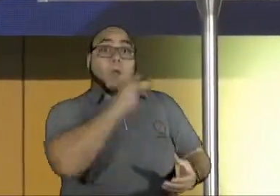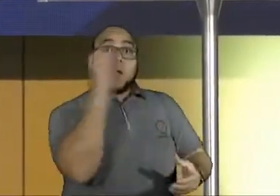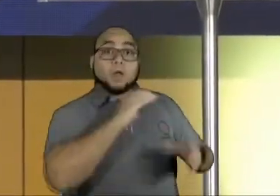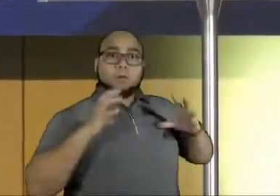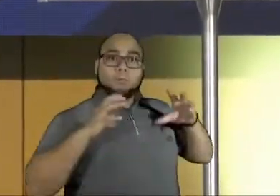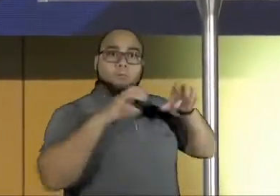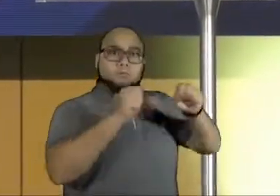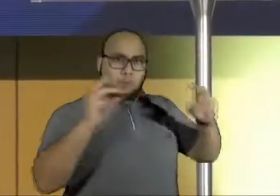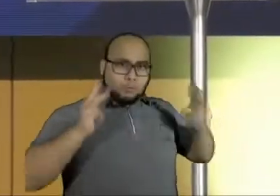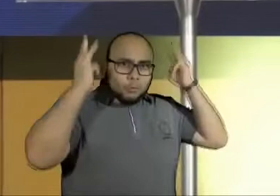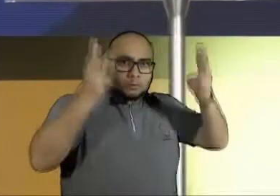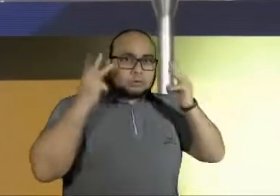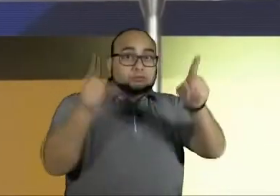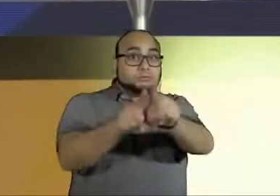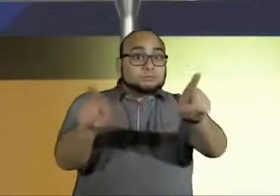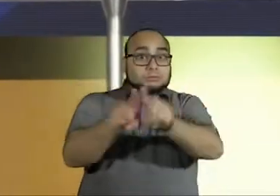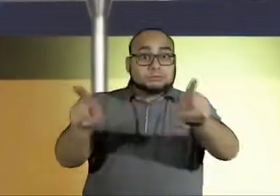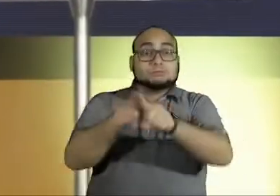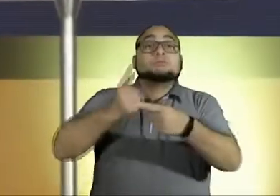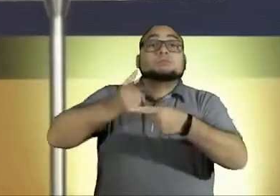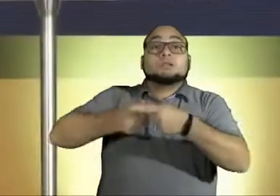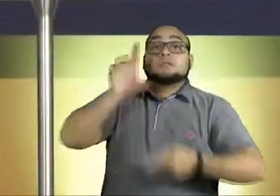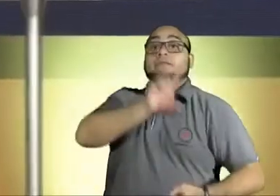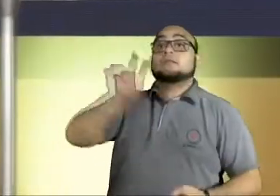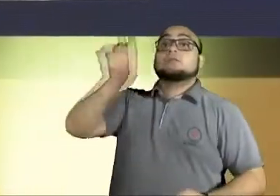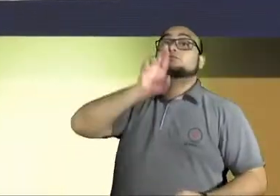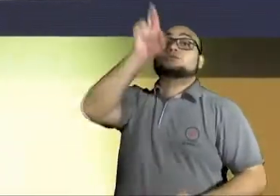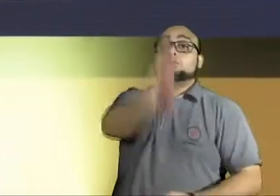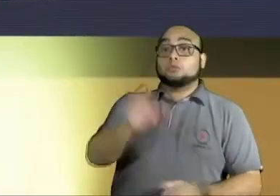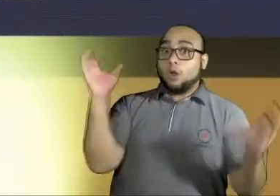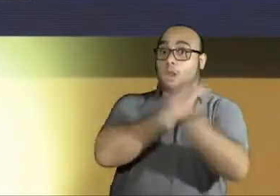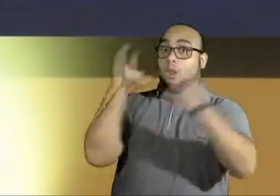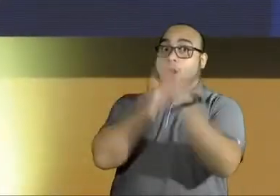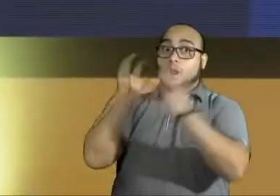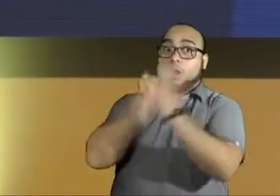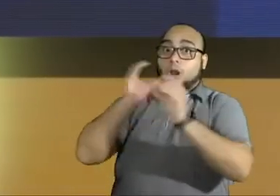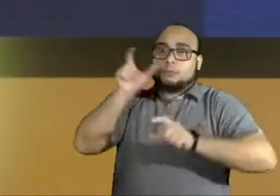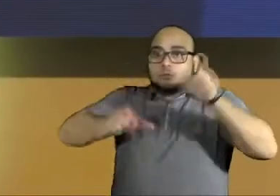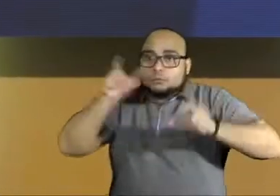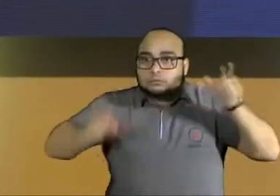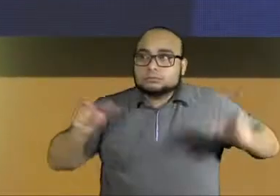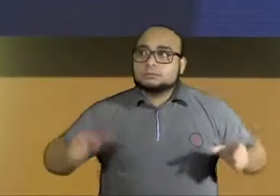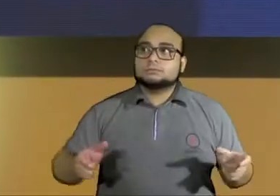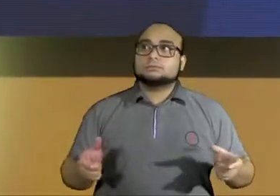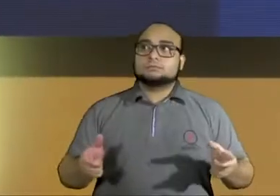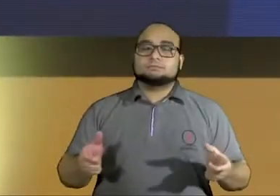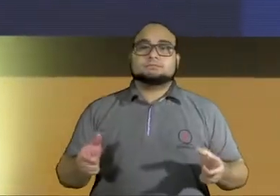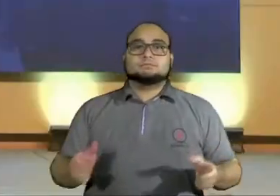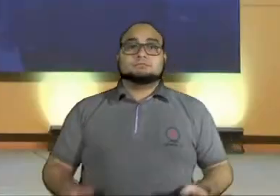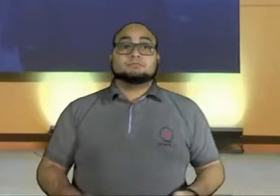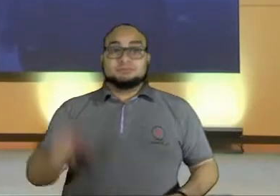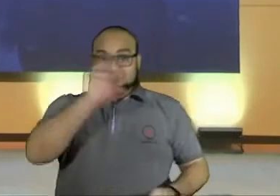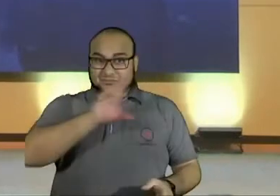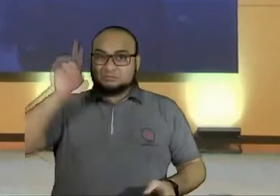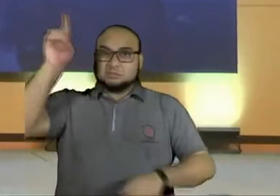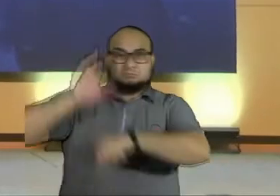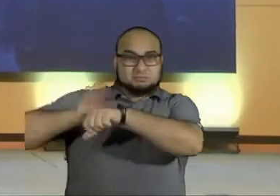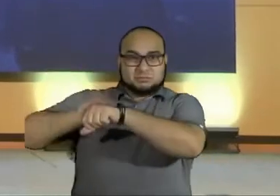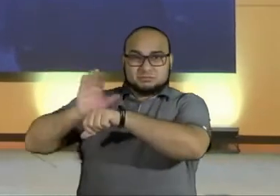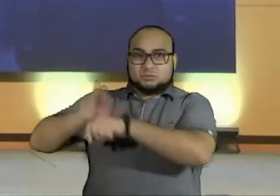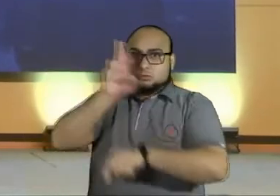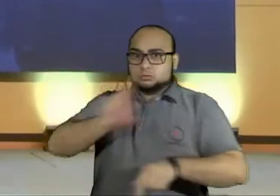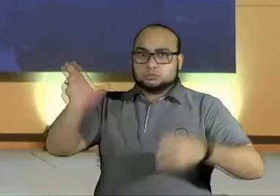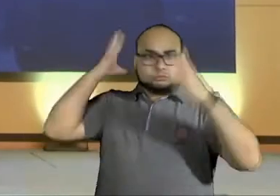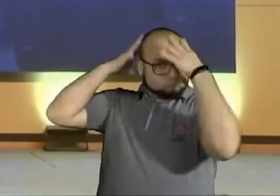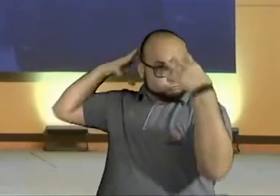Moisés? Por que Deus respondia tão rapidamente a homens que Ele usa como príncipes de